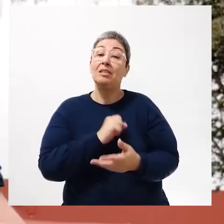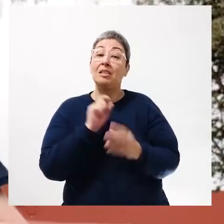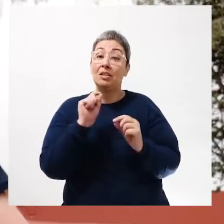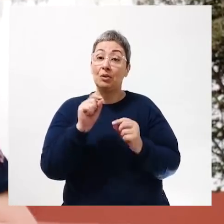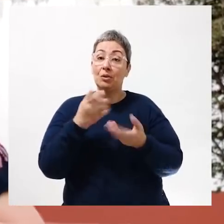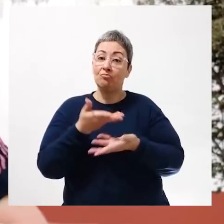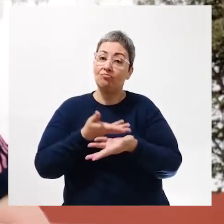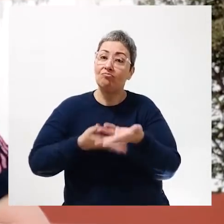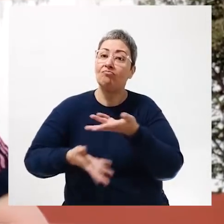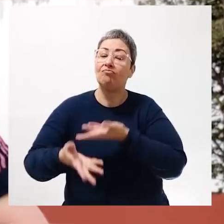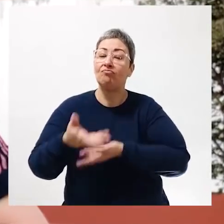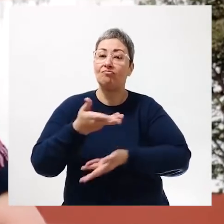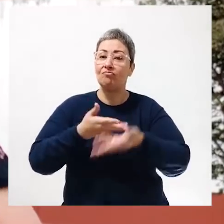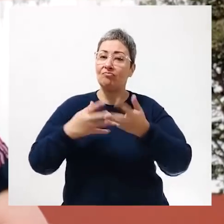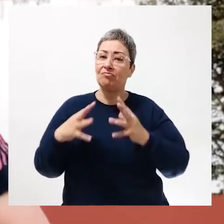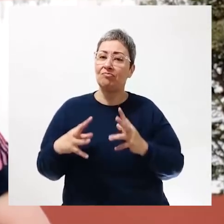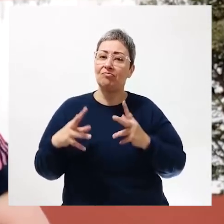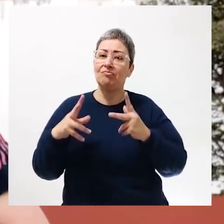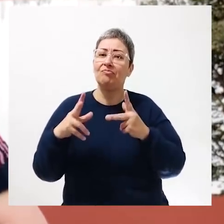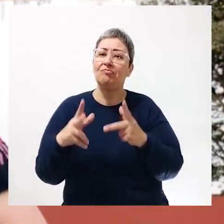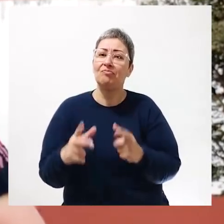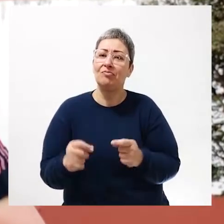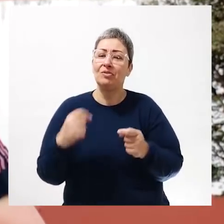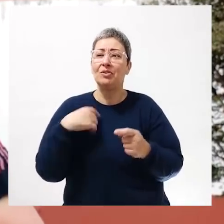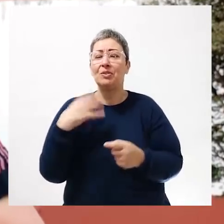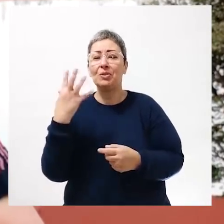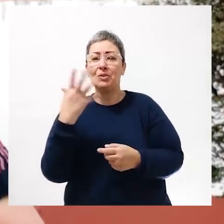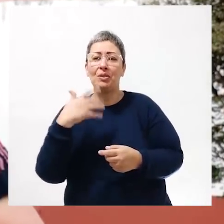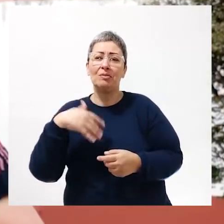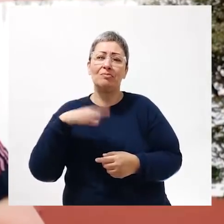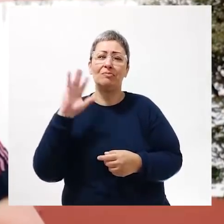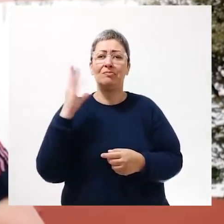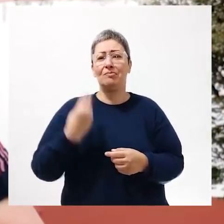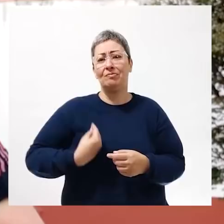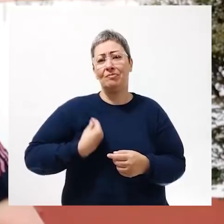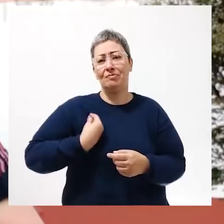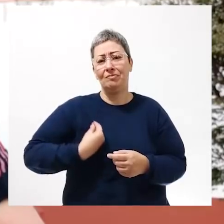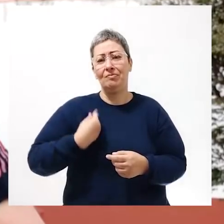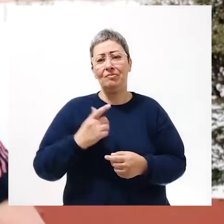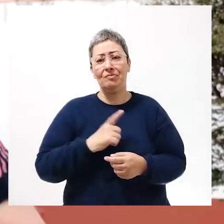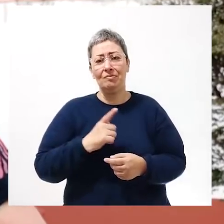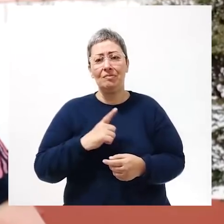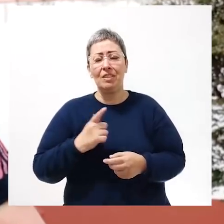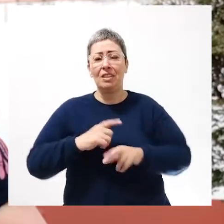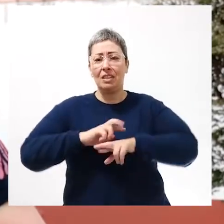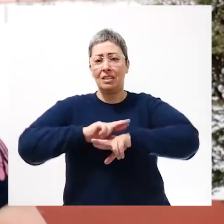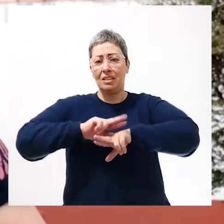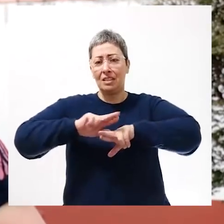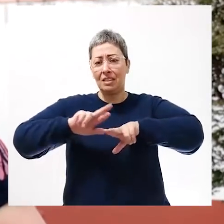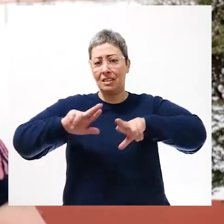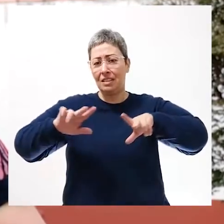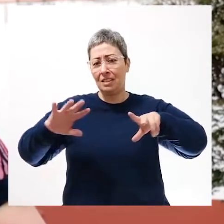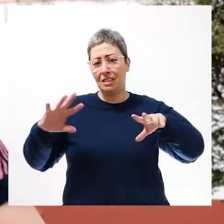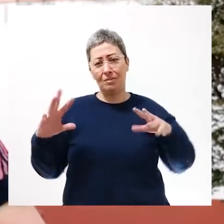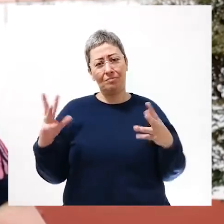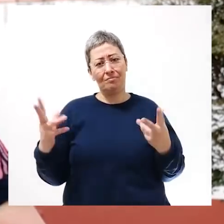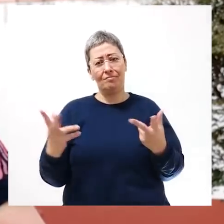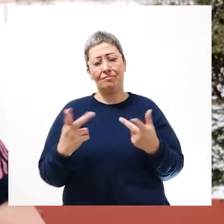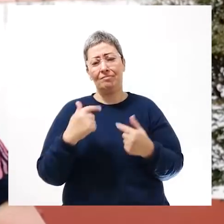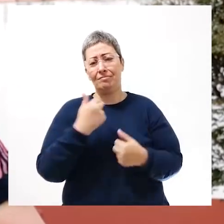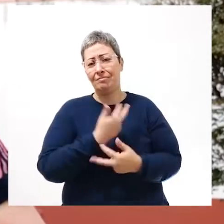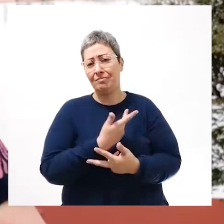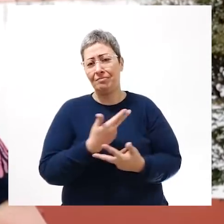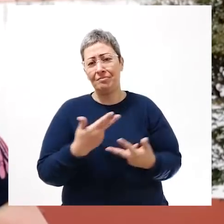para poder compartilhar tudo isso que existe de bonito na vida. Existem muitas coisas bonitas